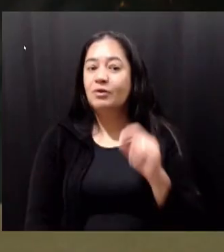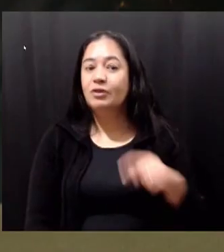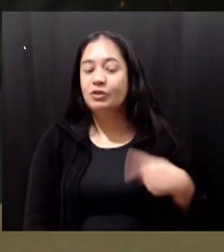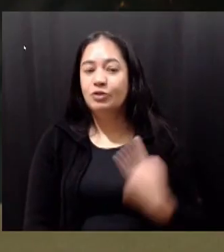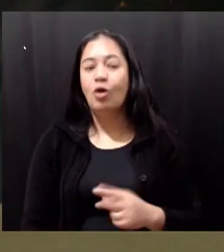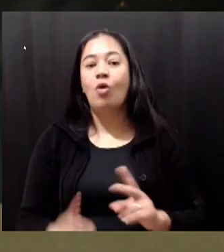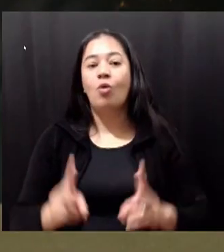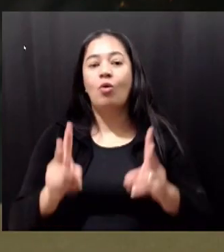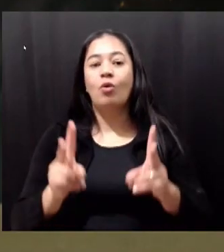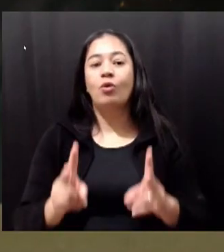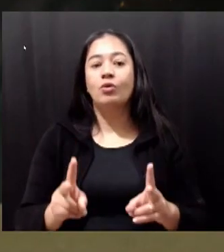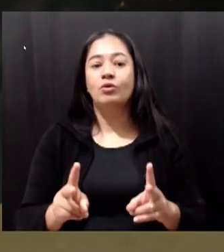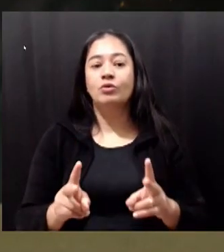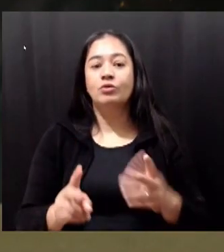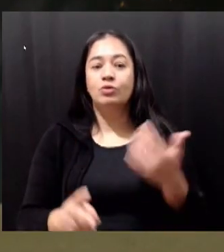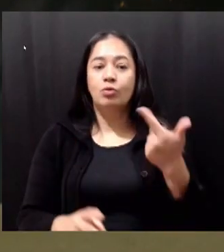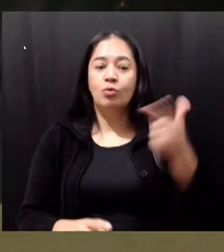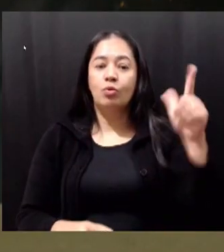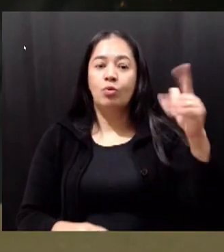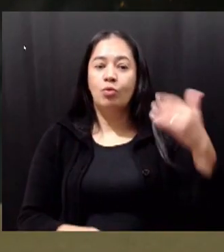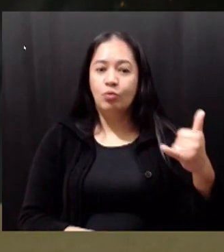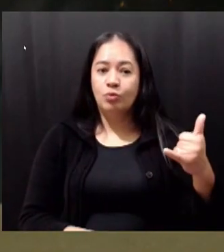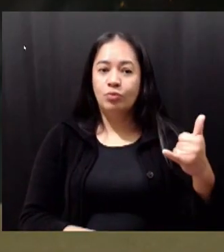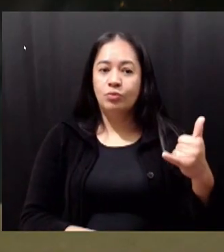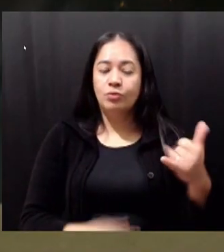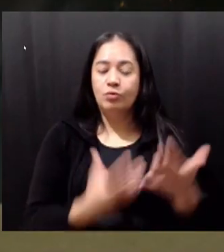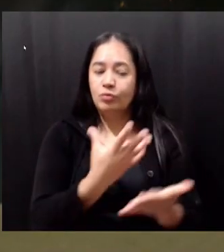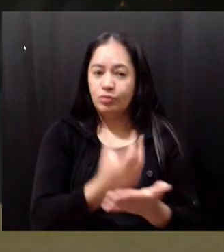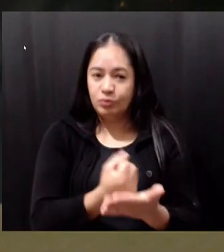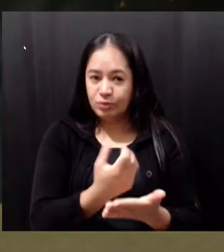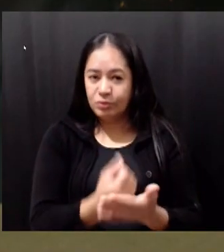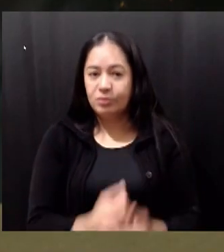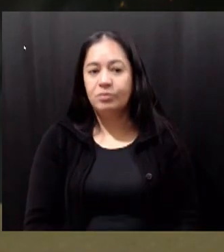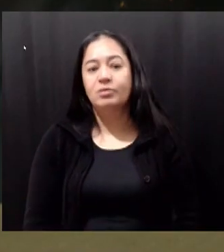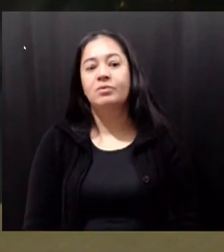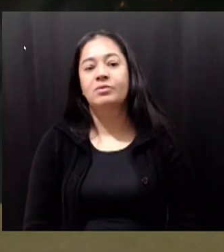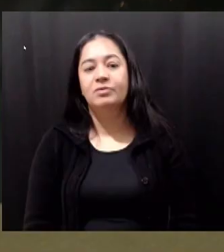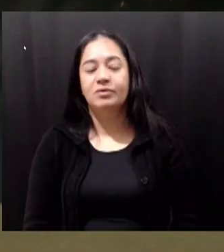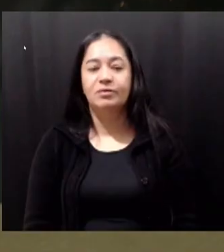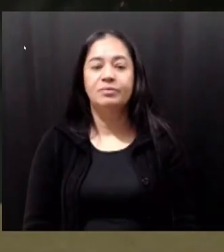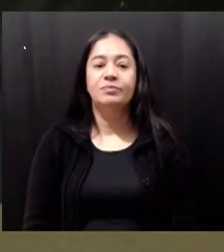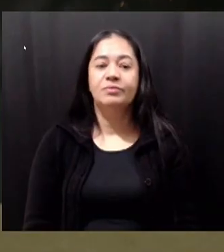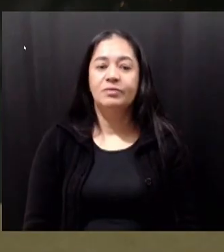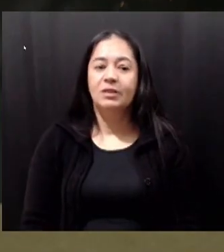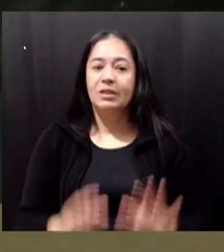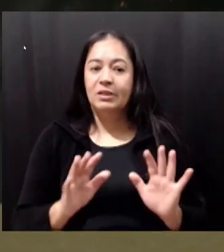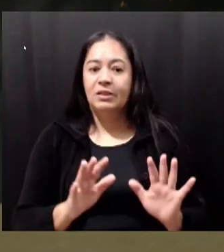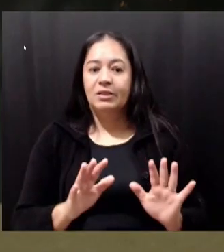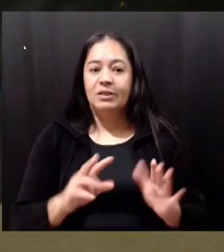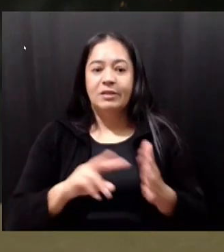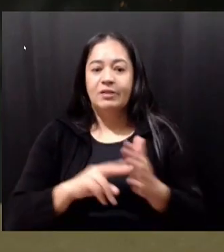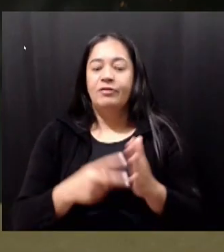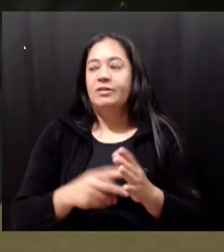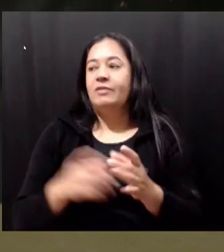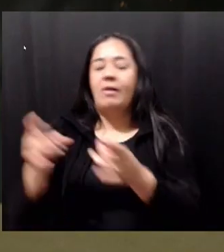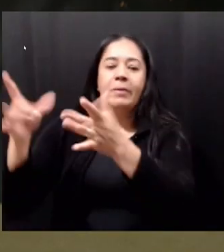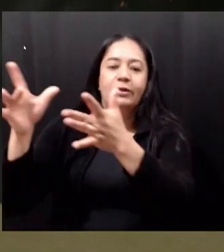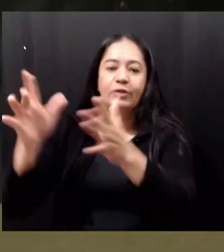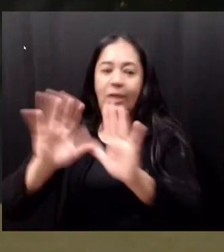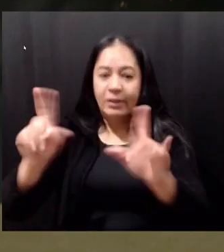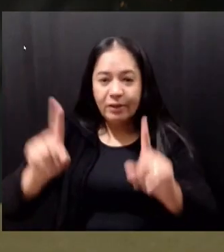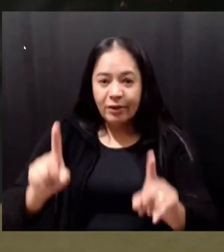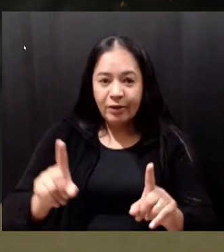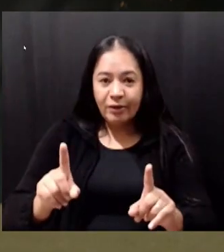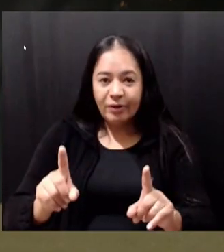aparelho, com os No aplicativos, smartphone. Sim. né, os smartphones. Isso não significa que você vai abandonar o smartphone, pô, tá tudo ali, vai